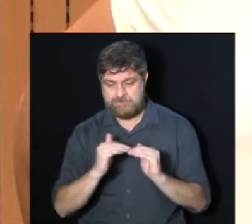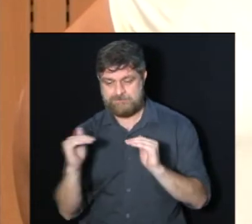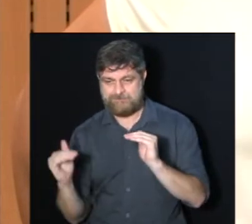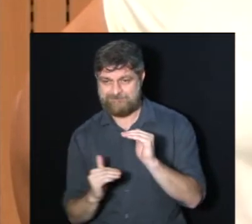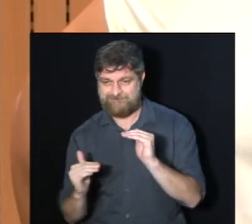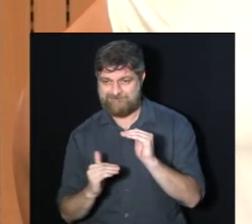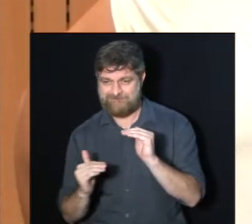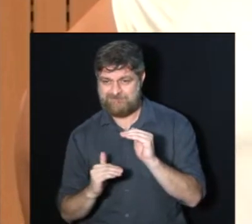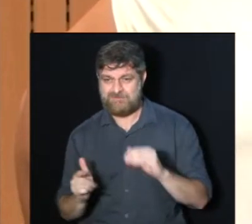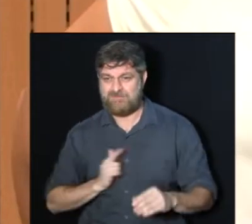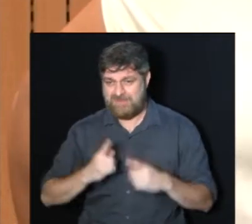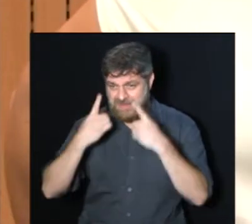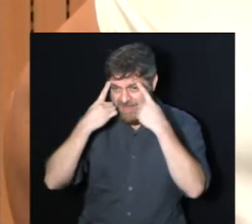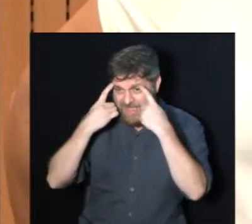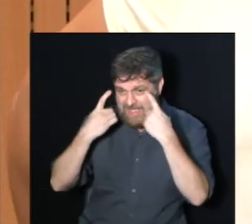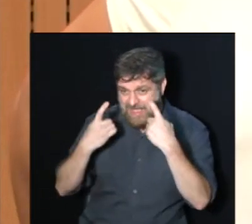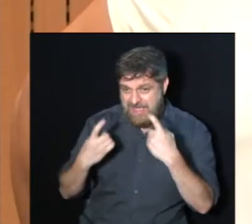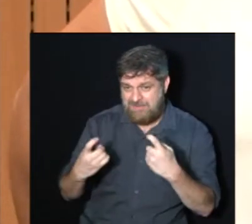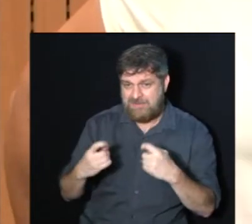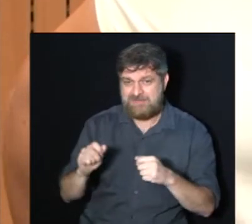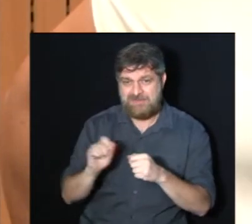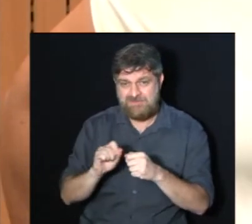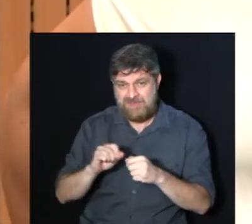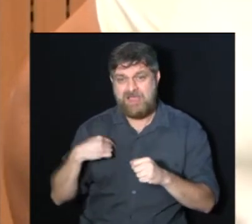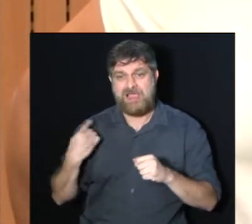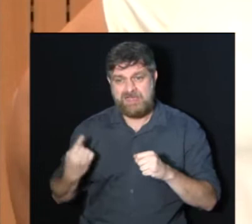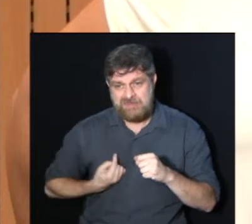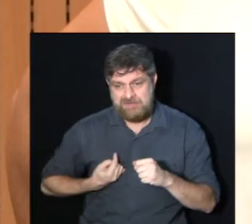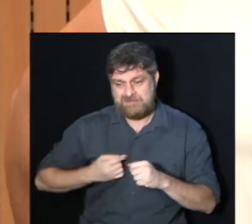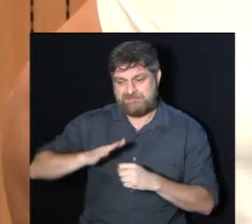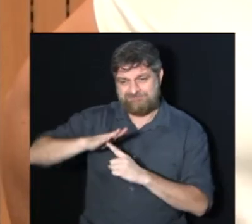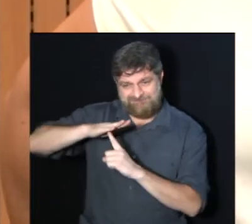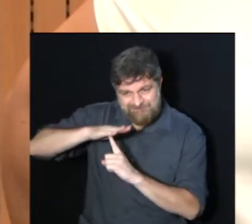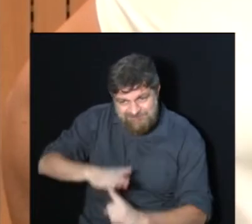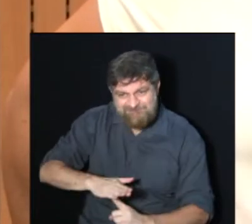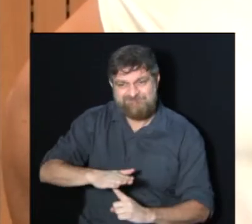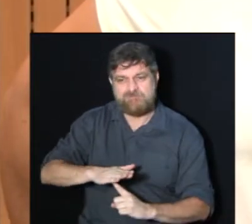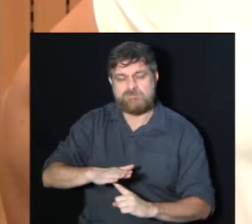desigualdade e que a violência nos deixa mais desiguais ainda.